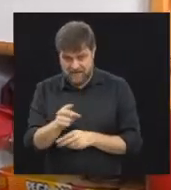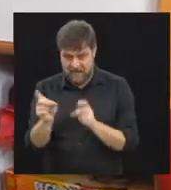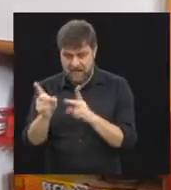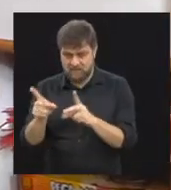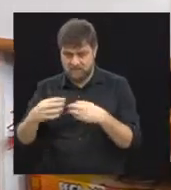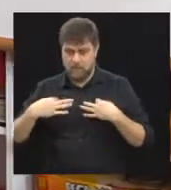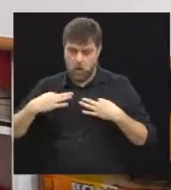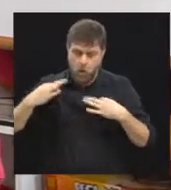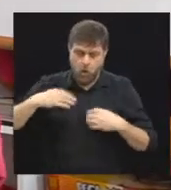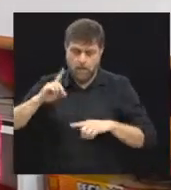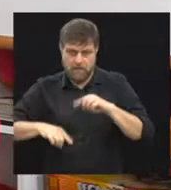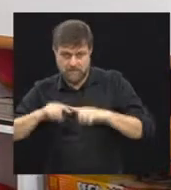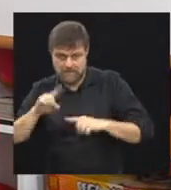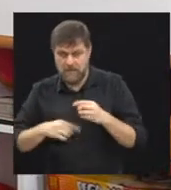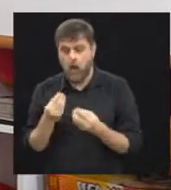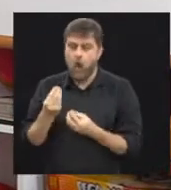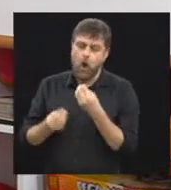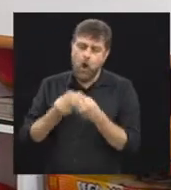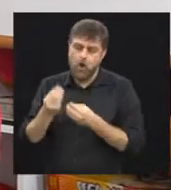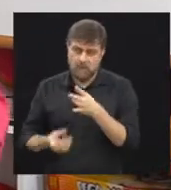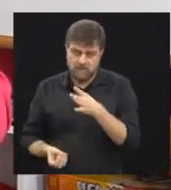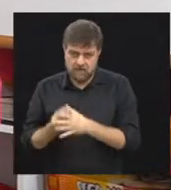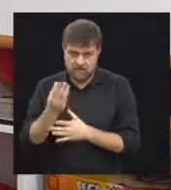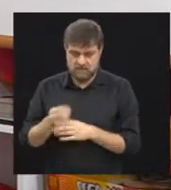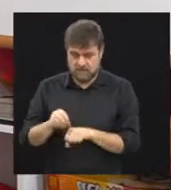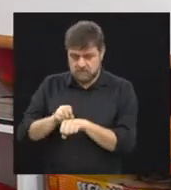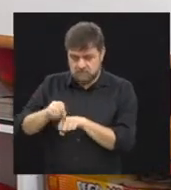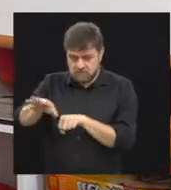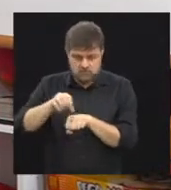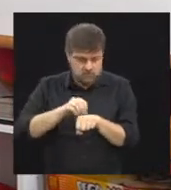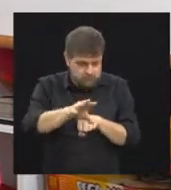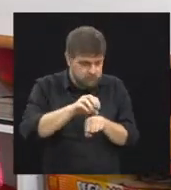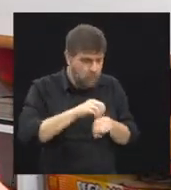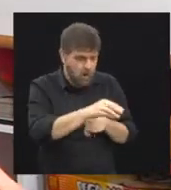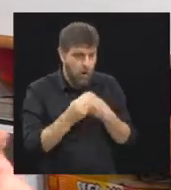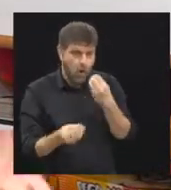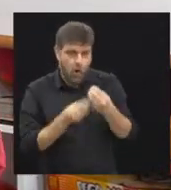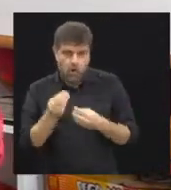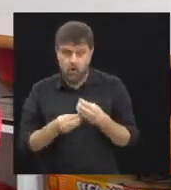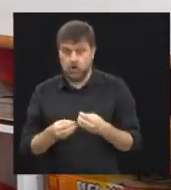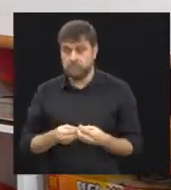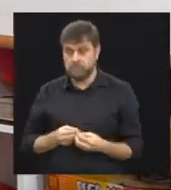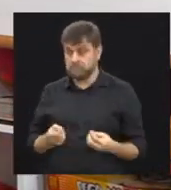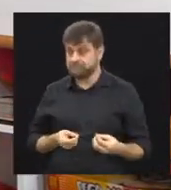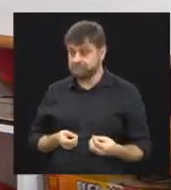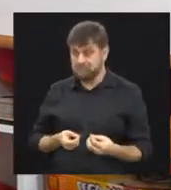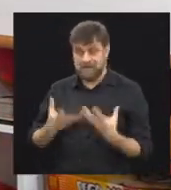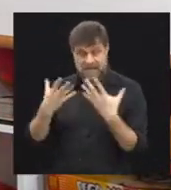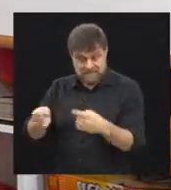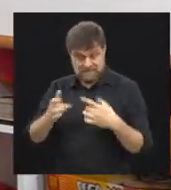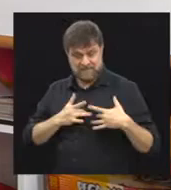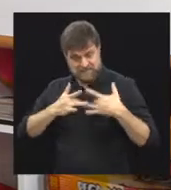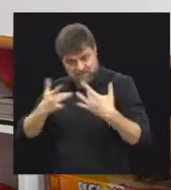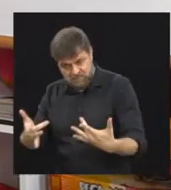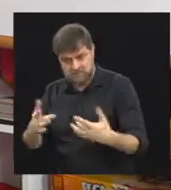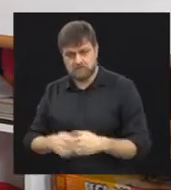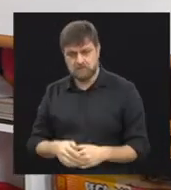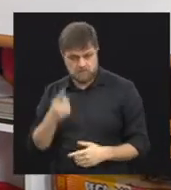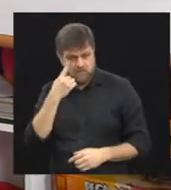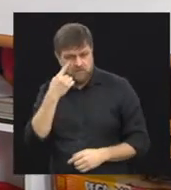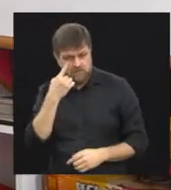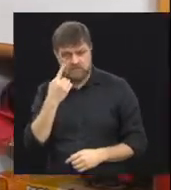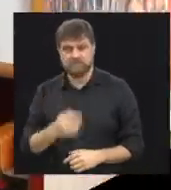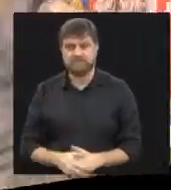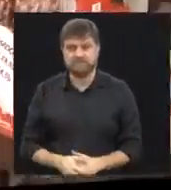casa acompanhar como que é feita a distribuição ali das peças, como vocês recebem doações por lá. Vamos dar uma